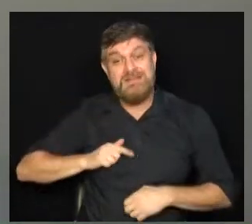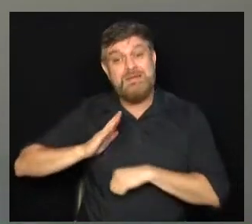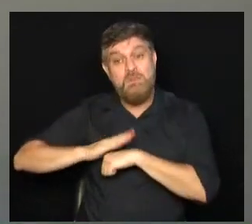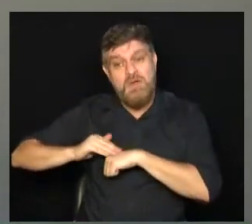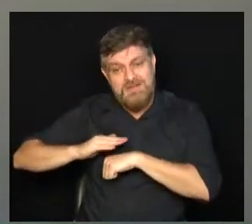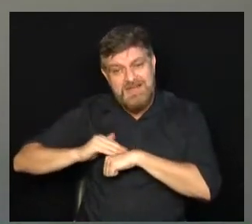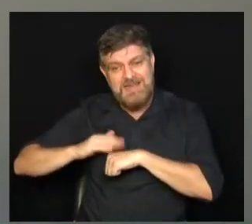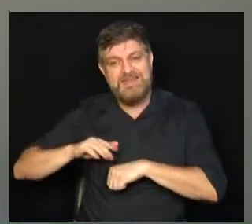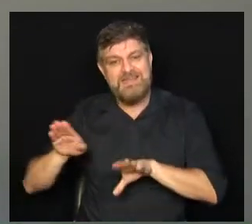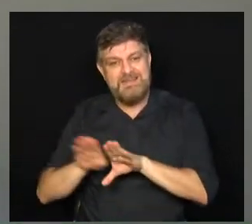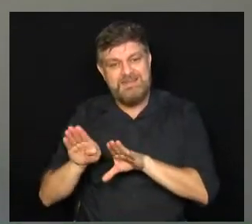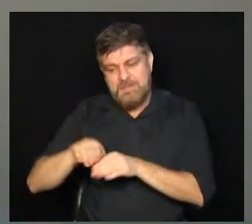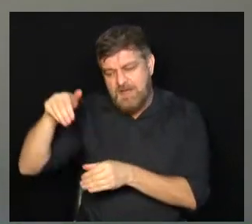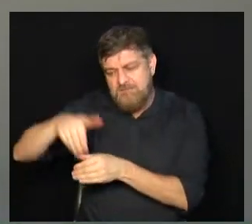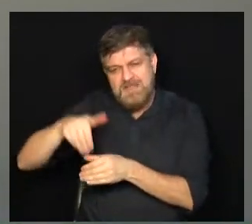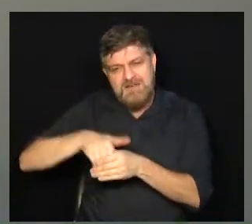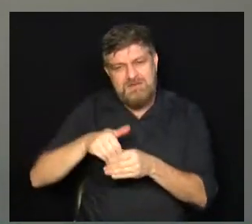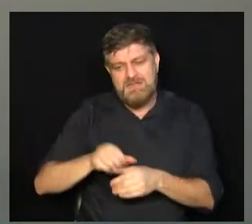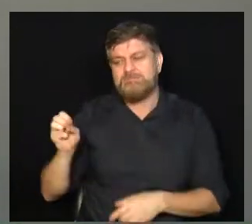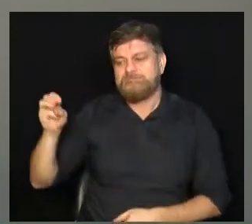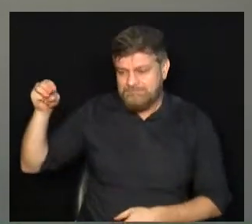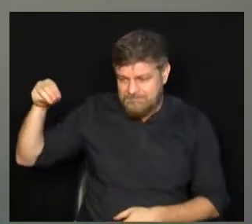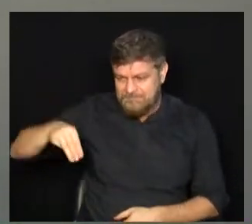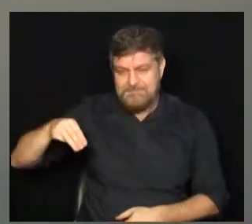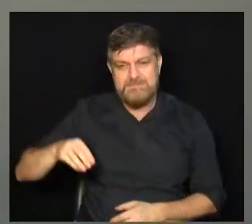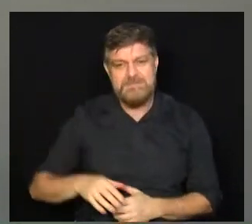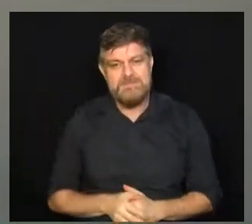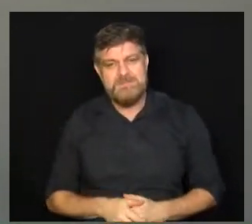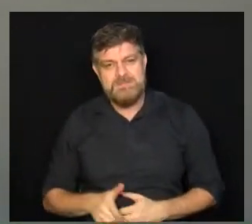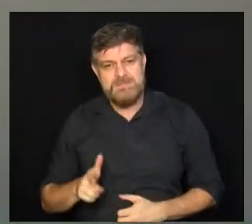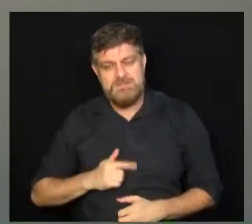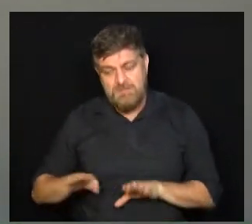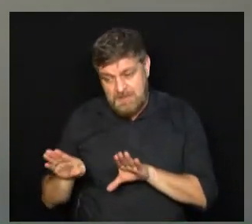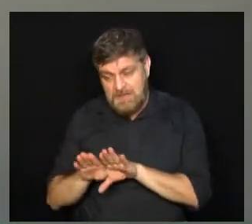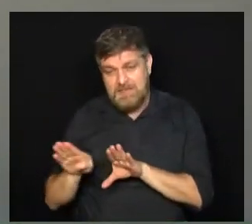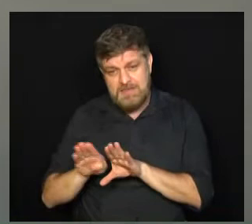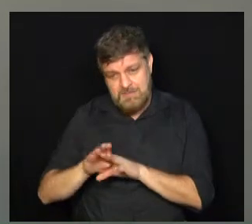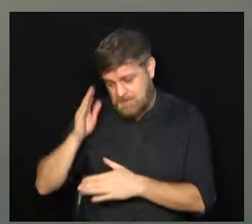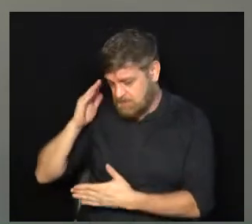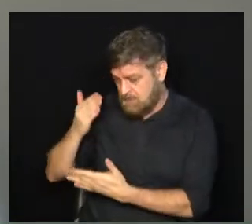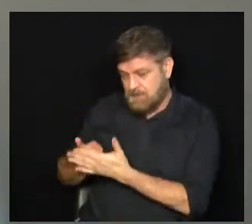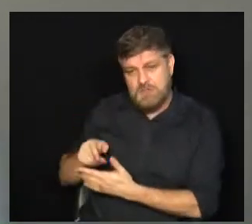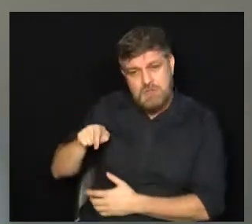aprovado pelos meus pares, que também, com certeza,